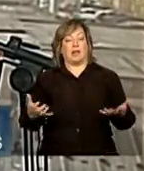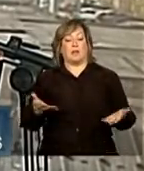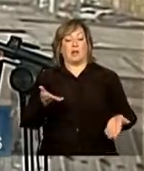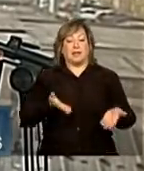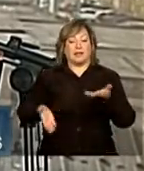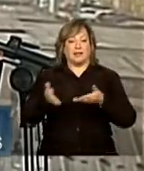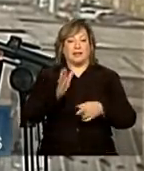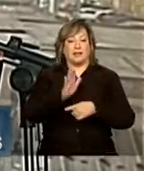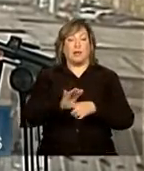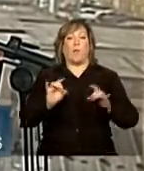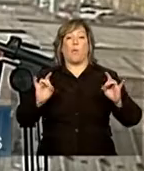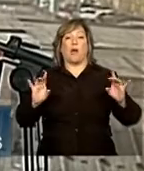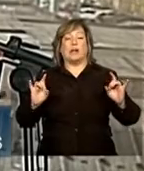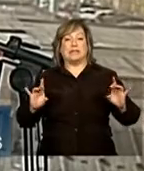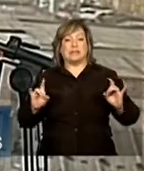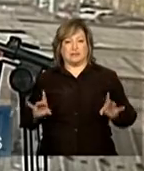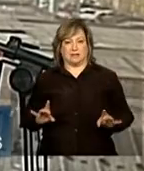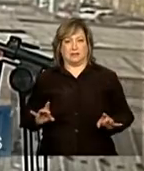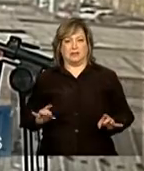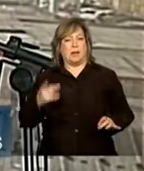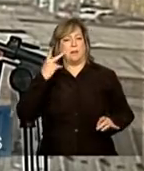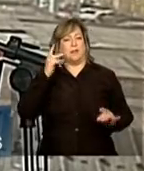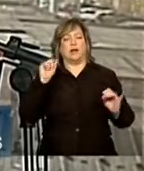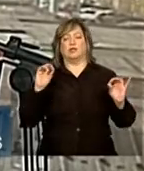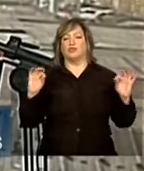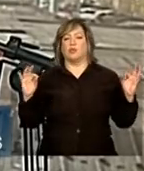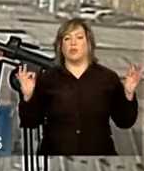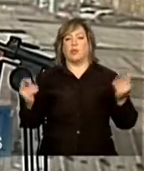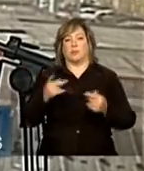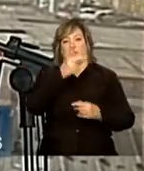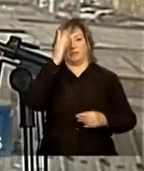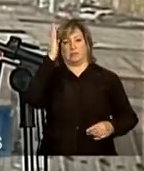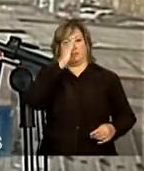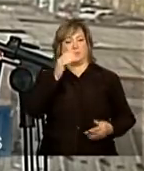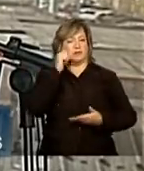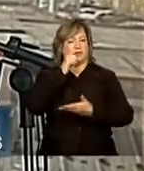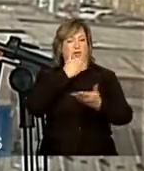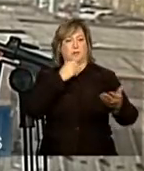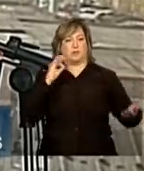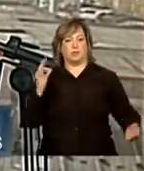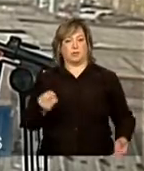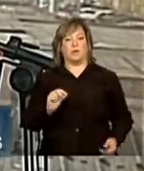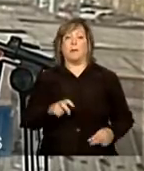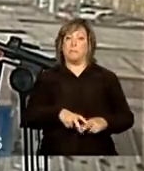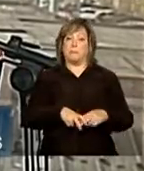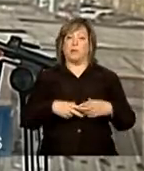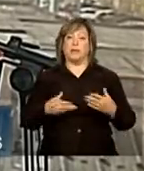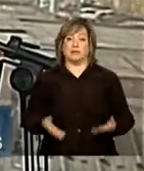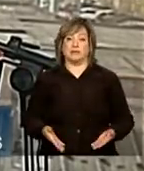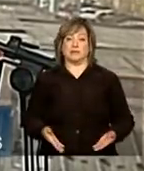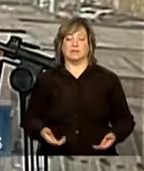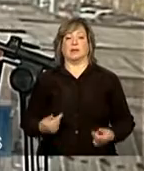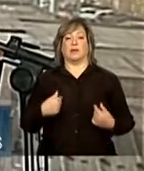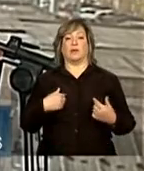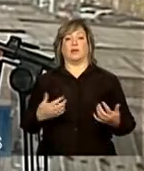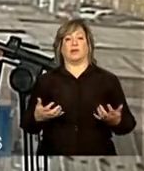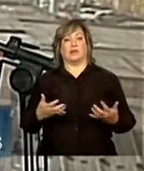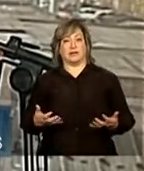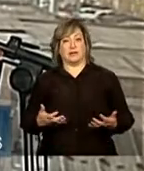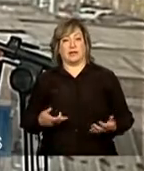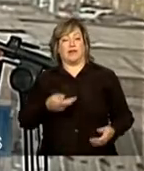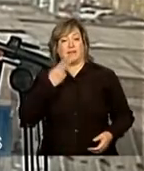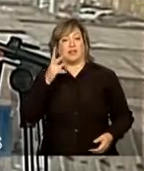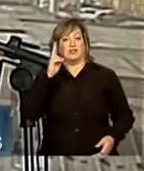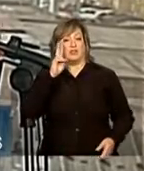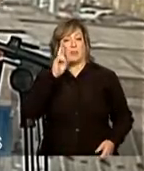atendimento de qualidade para todos os brasileiros e brasileiras. E, por isso, eu queria